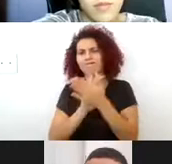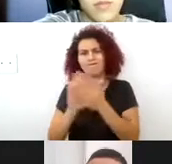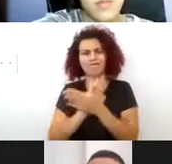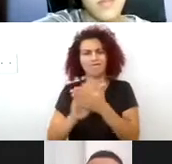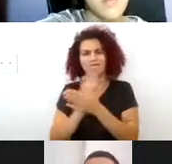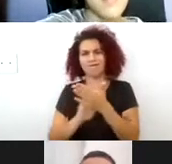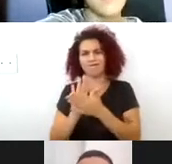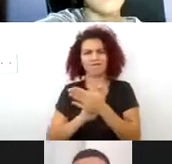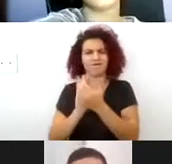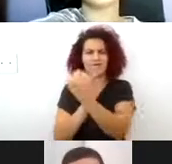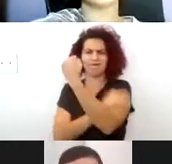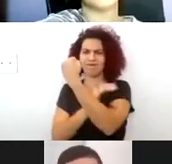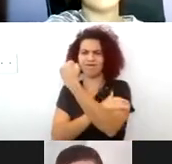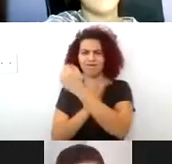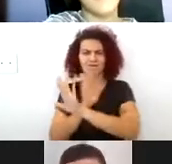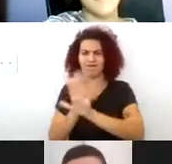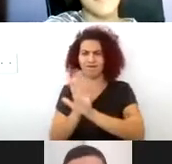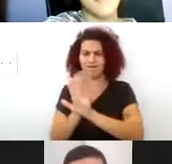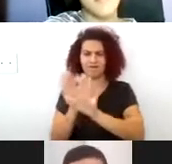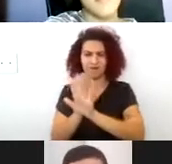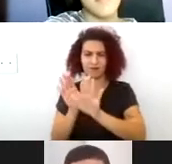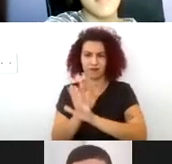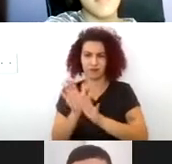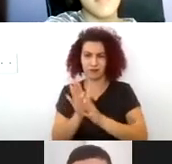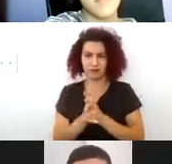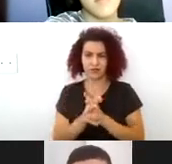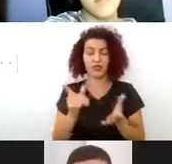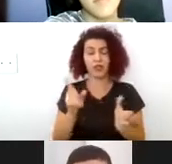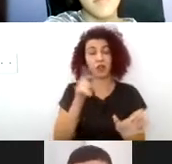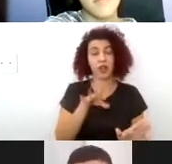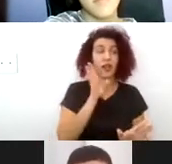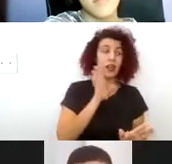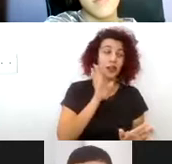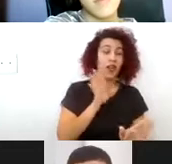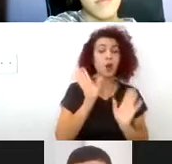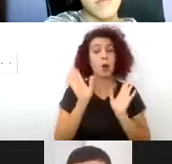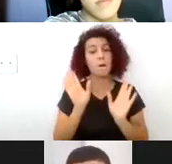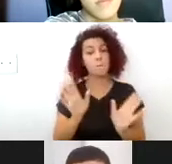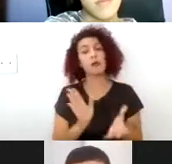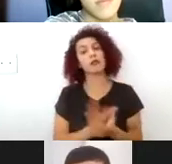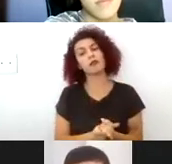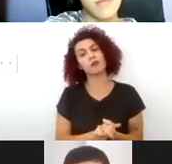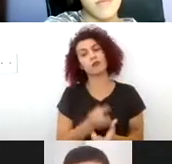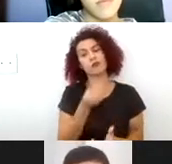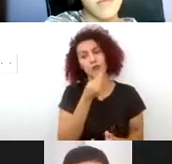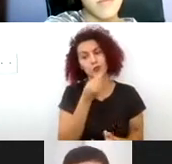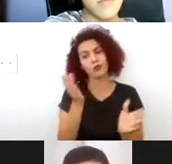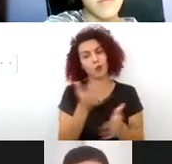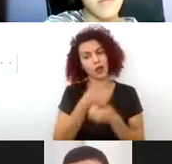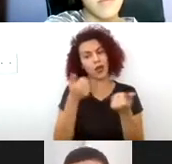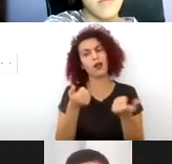nada nem foi aquela galera que a gente acha gente boa mas como sabe que o tio poderia melhorar nisso